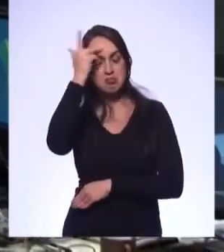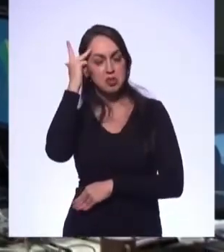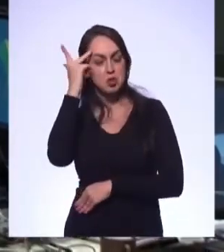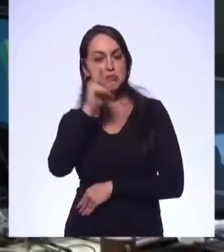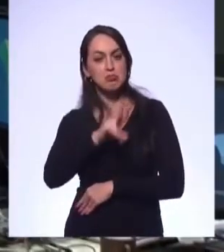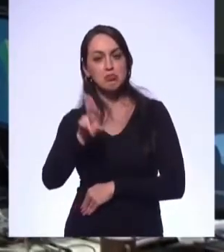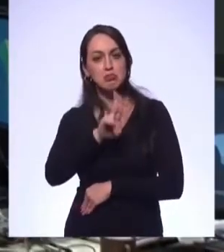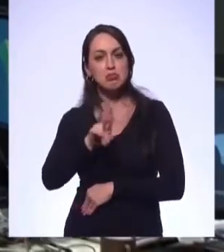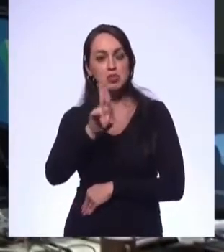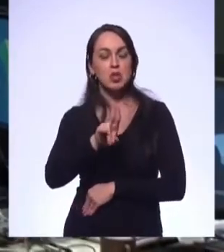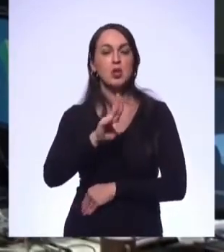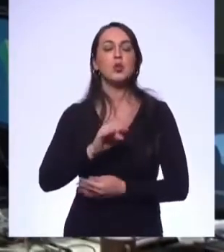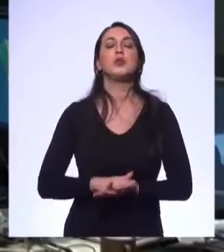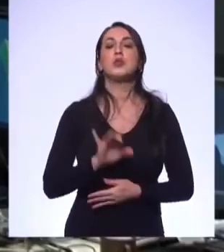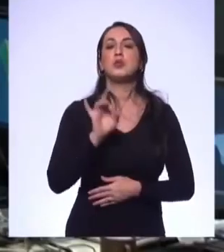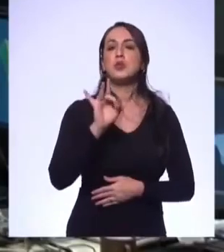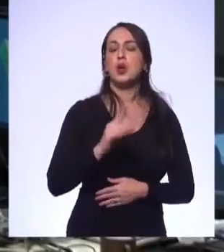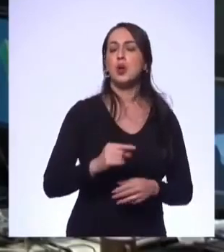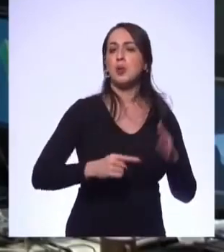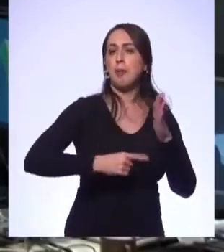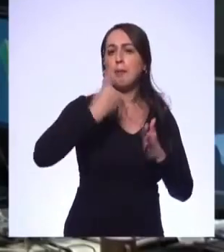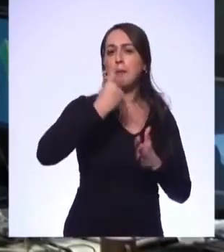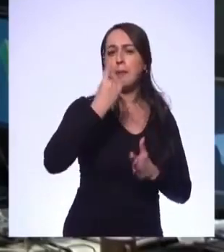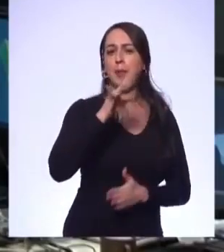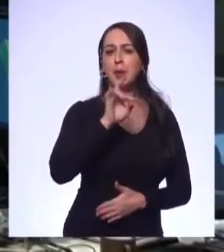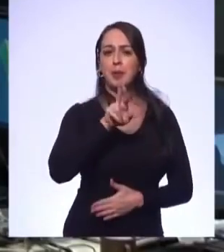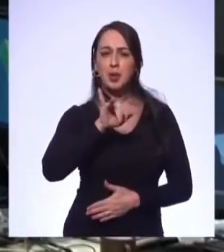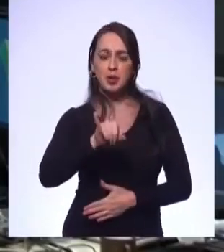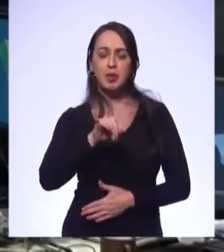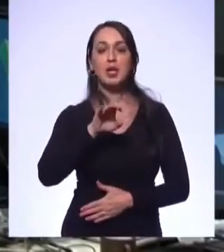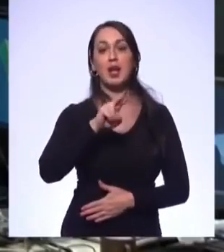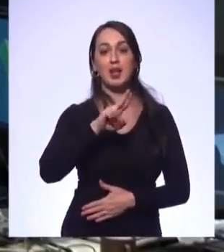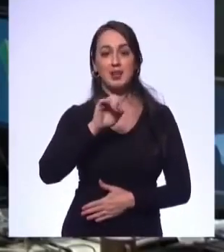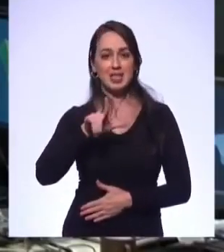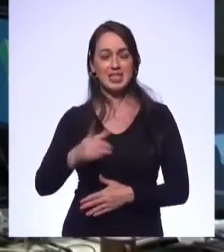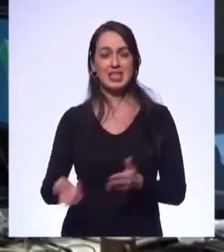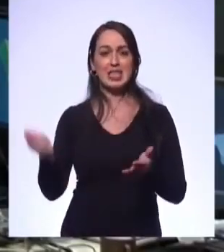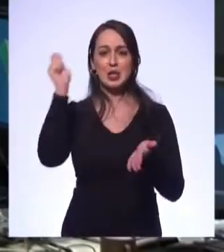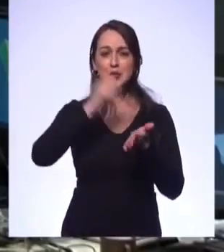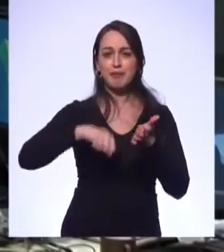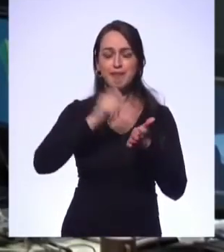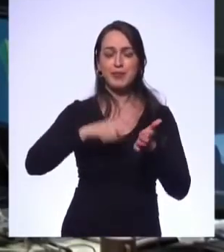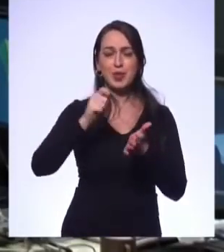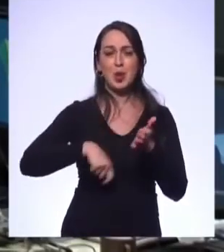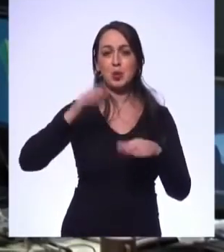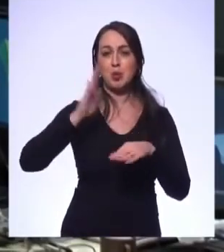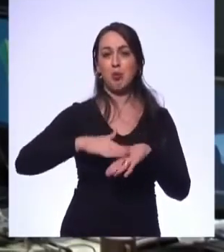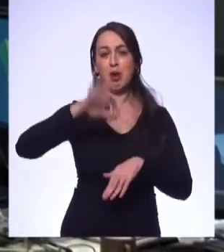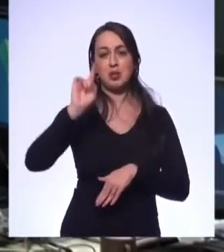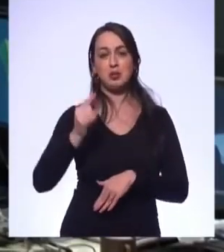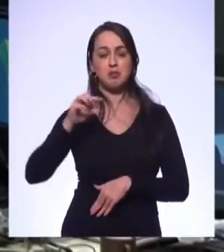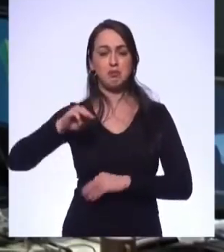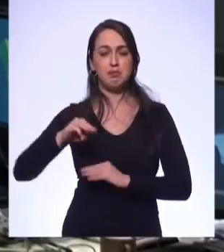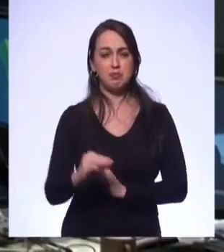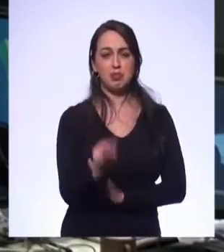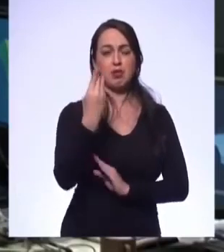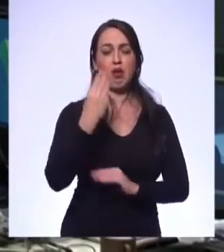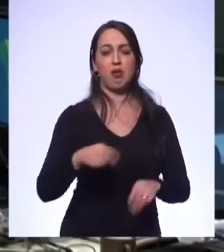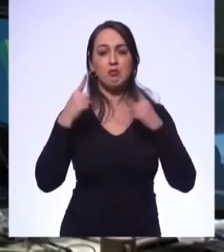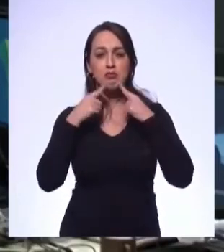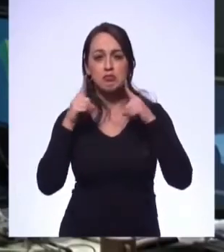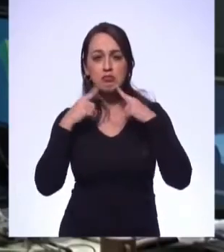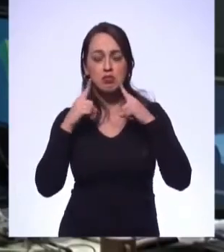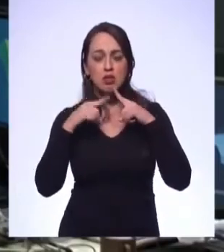ano, a agência registrou mais de 1,5 milhão de reclamações. O celular pós-pago é o líder do descontentamento dos